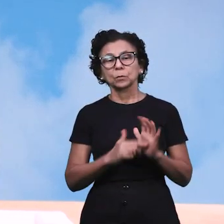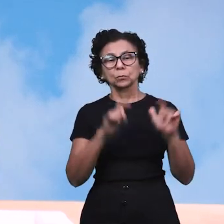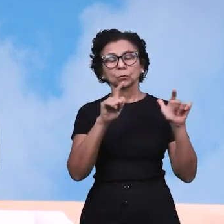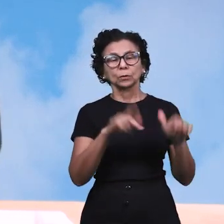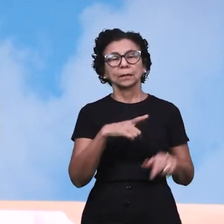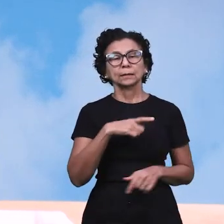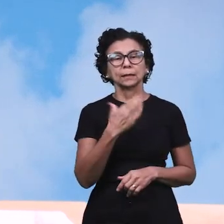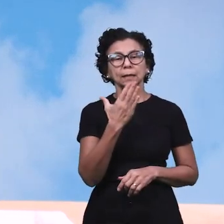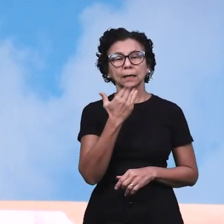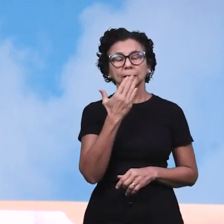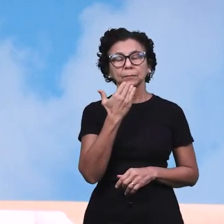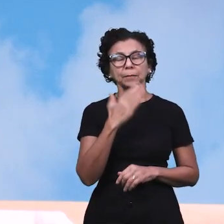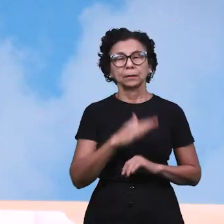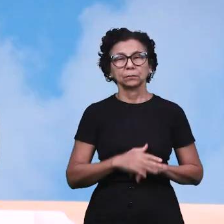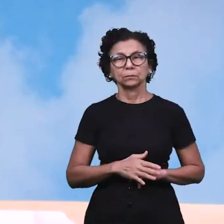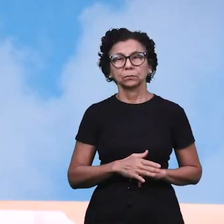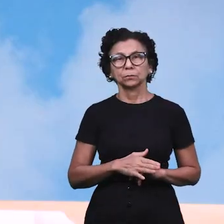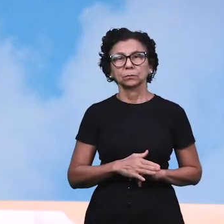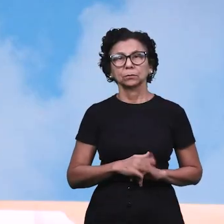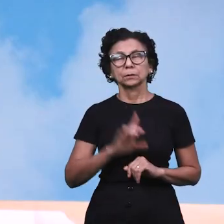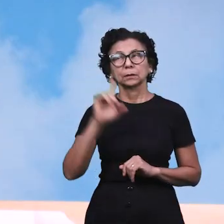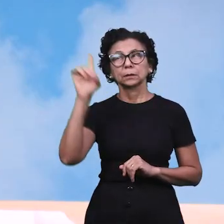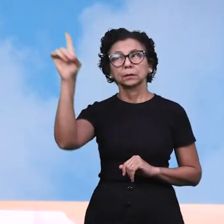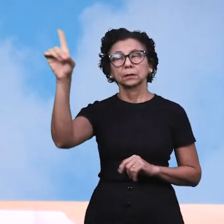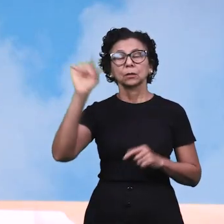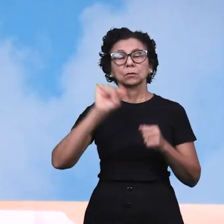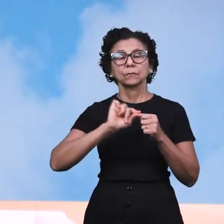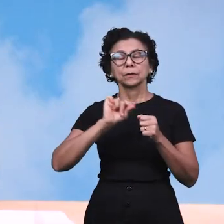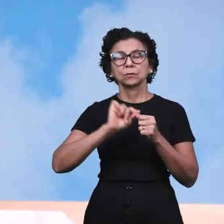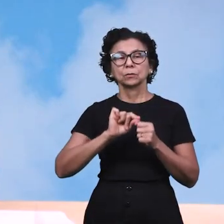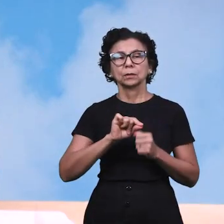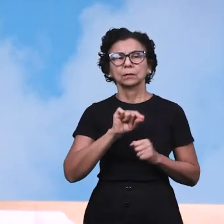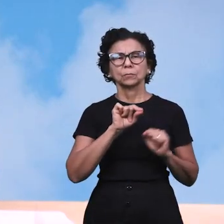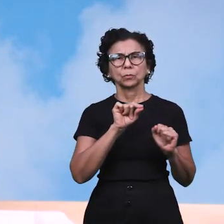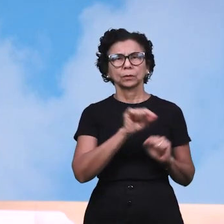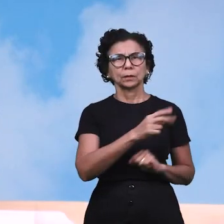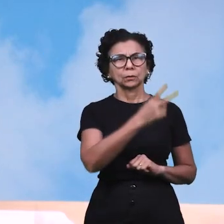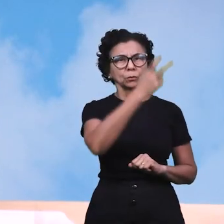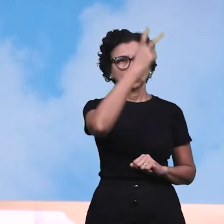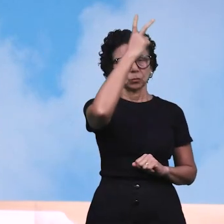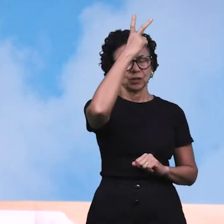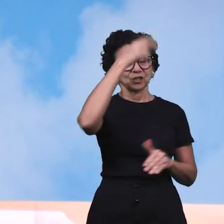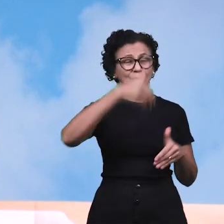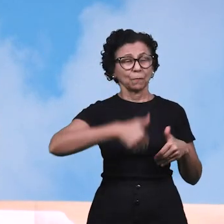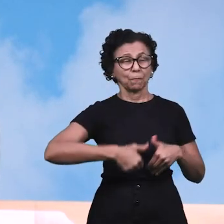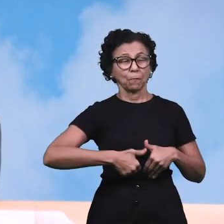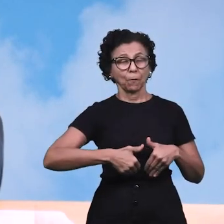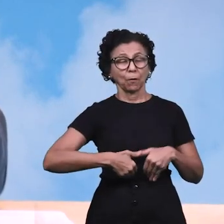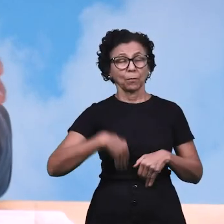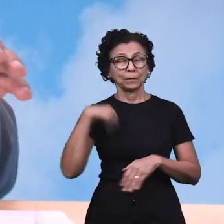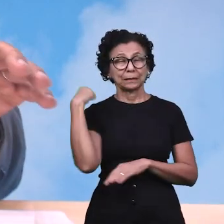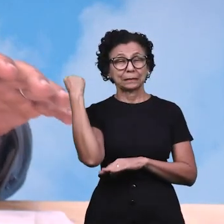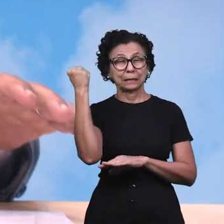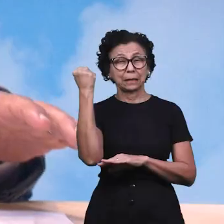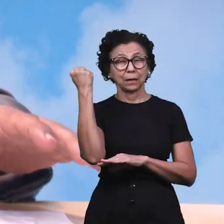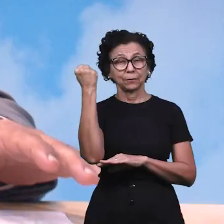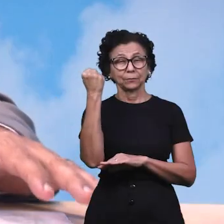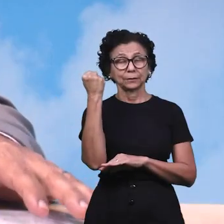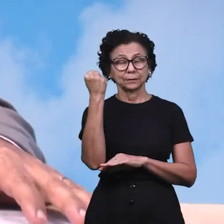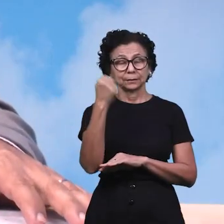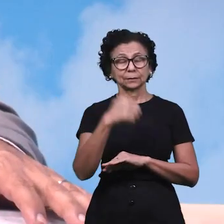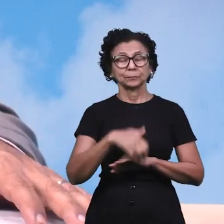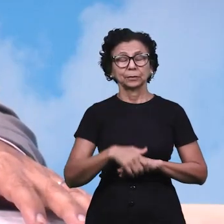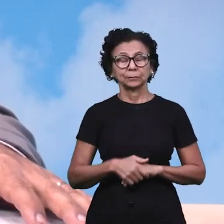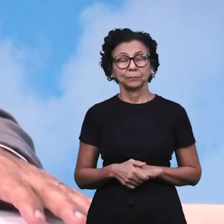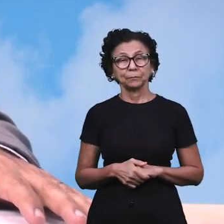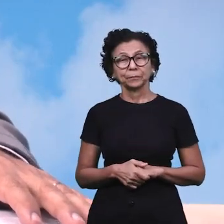que a palavra está nos falando aqui? A fome era gravíssima na terra. Quando Deus